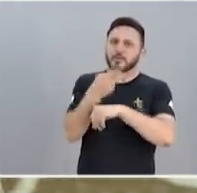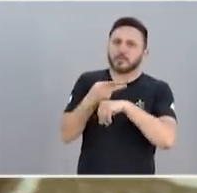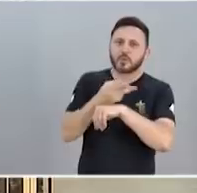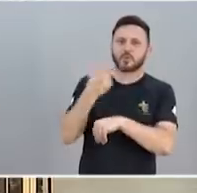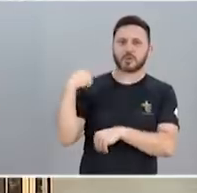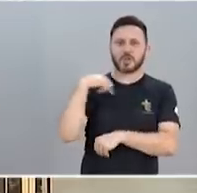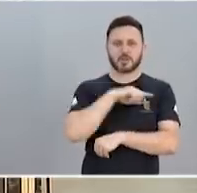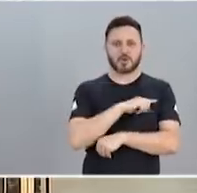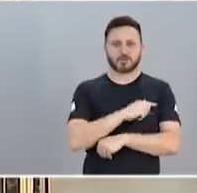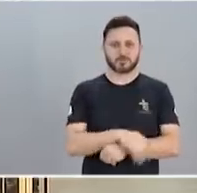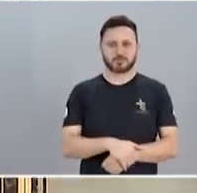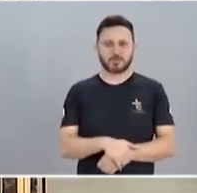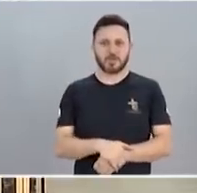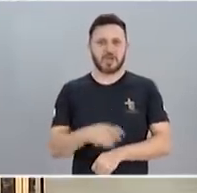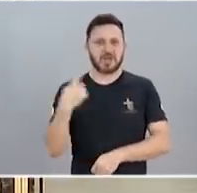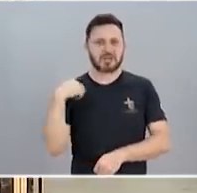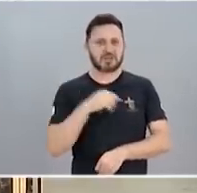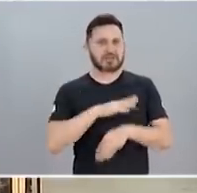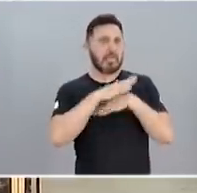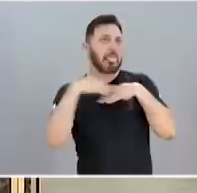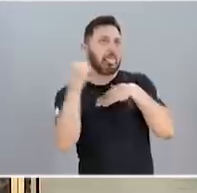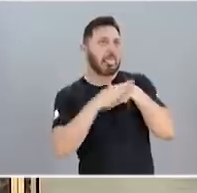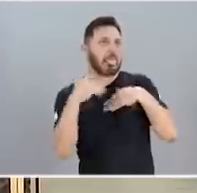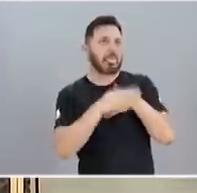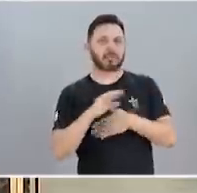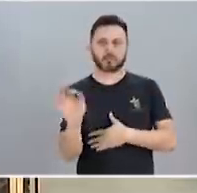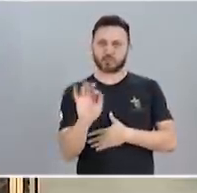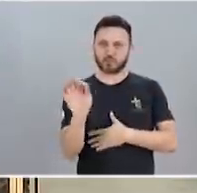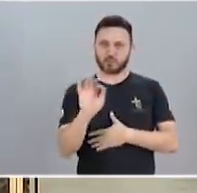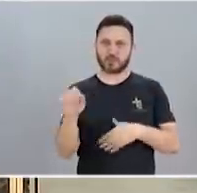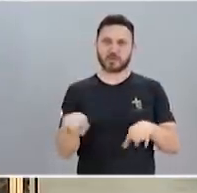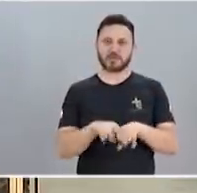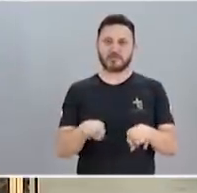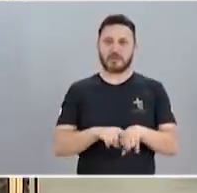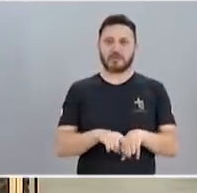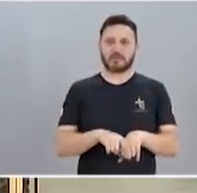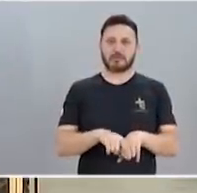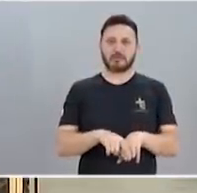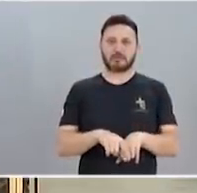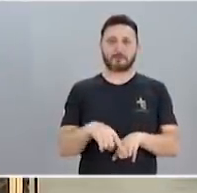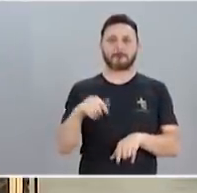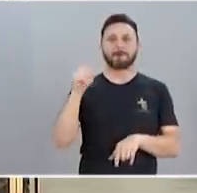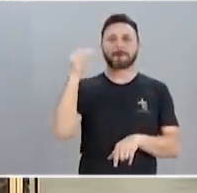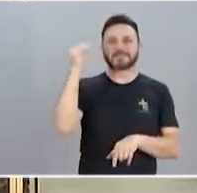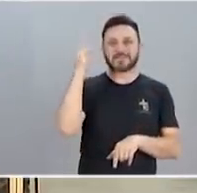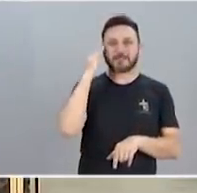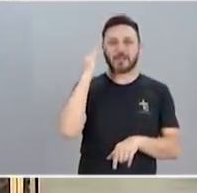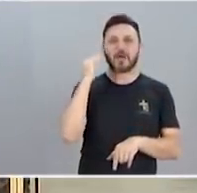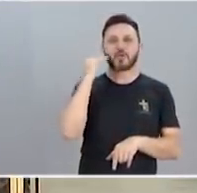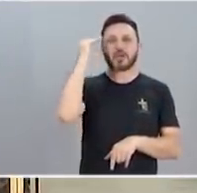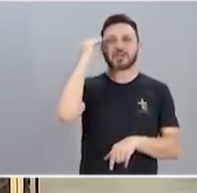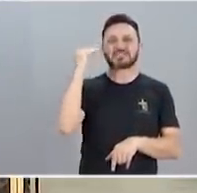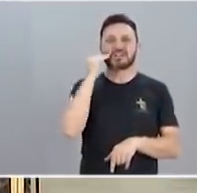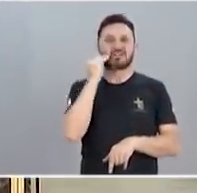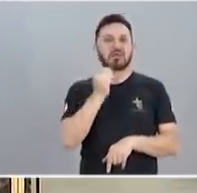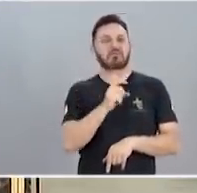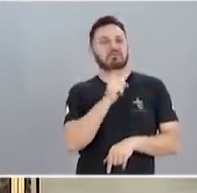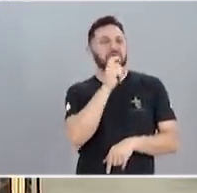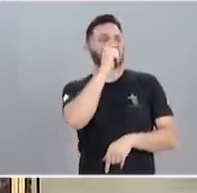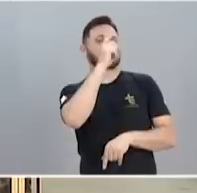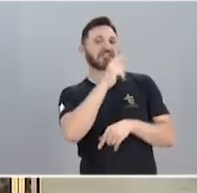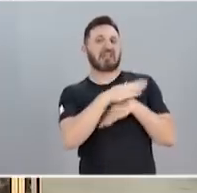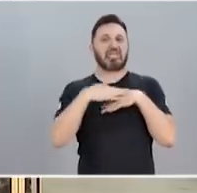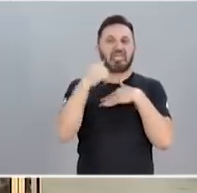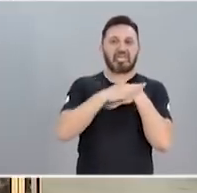Não ser moleque birrento, não ser mocinha marrenta. Sabe o que é marrento,